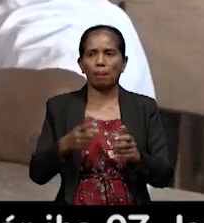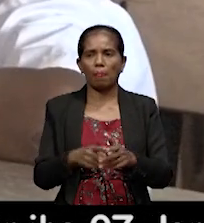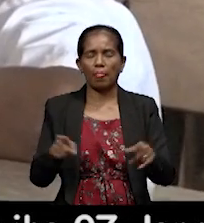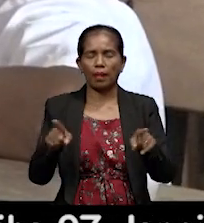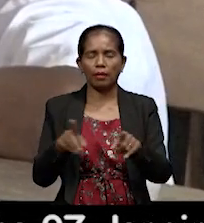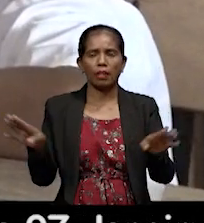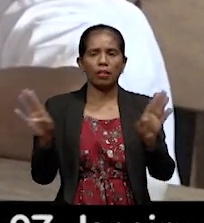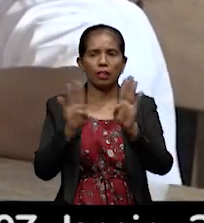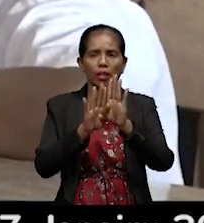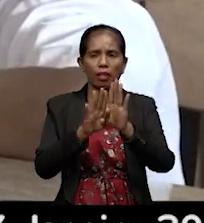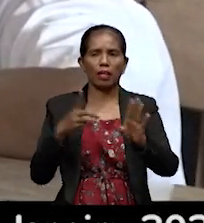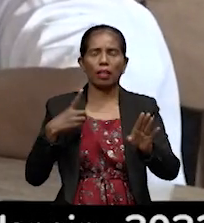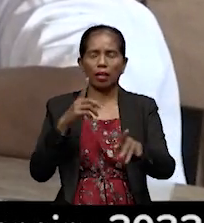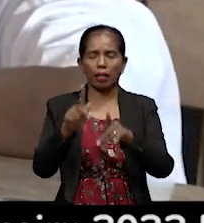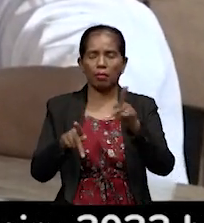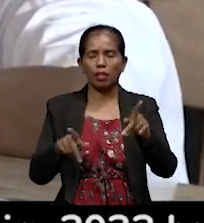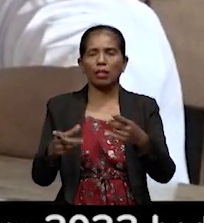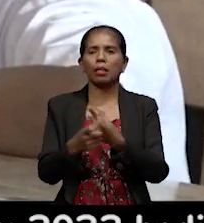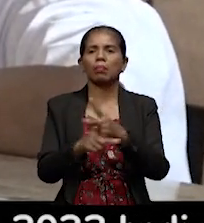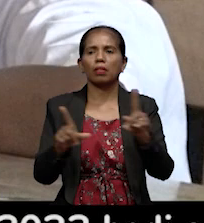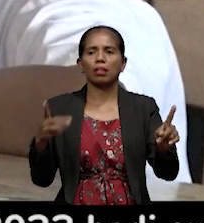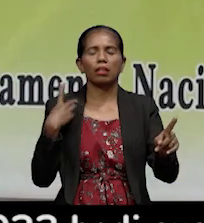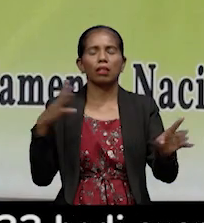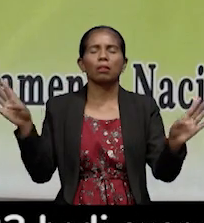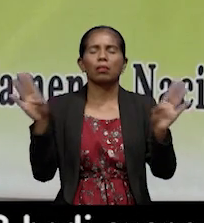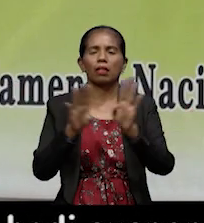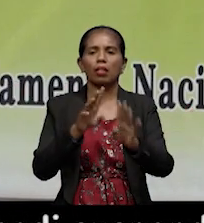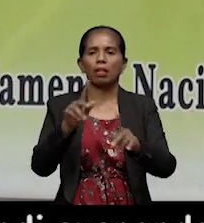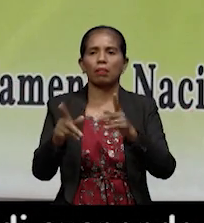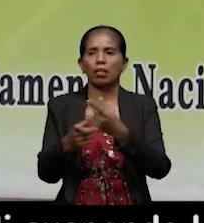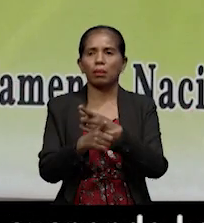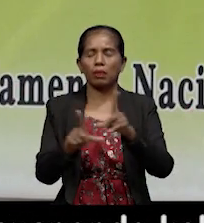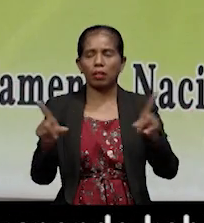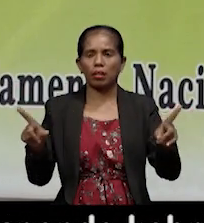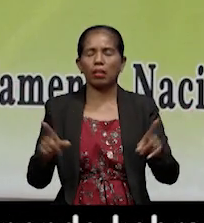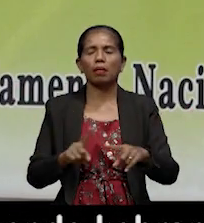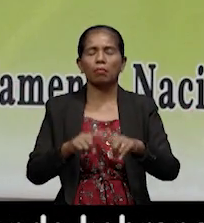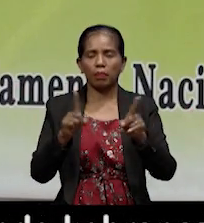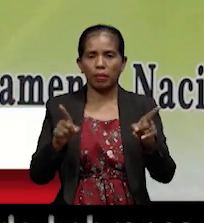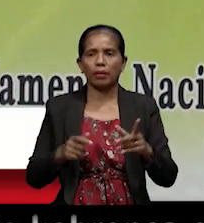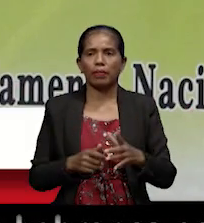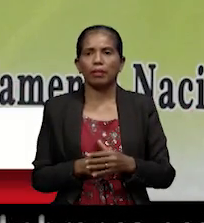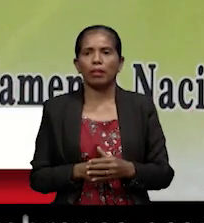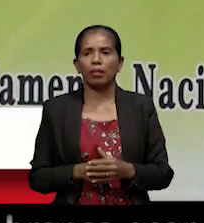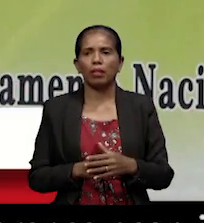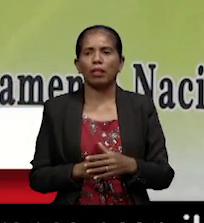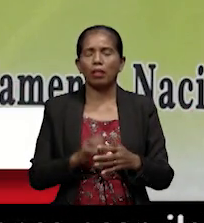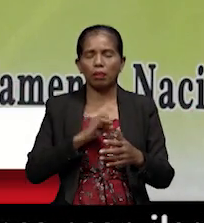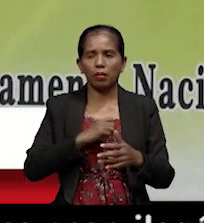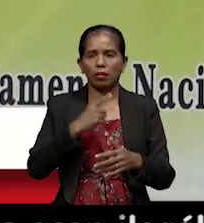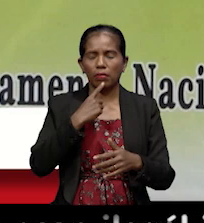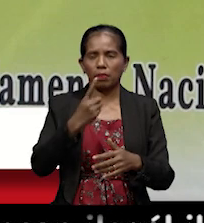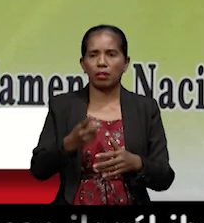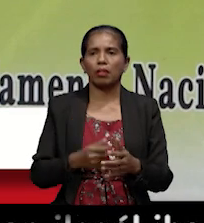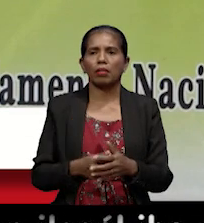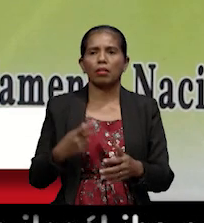liberdade ta ema kara escola enve e taba taka emane liberdade. Mabe hota tete kata